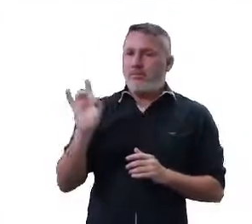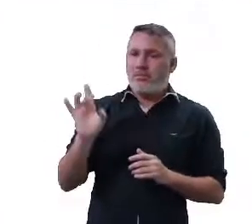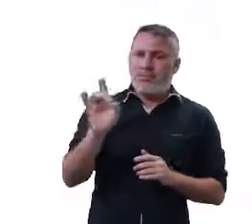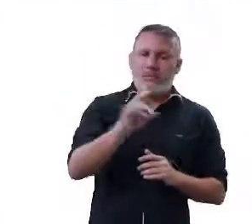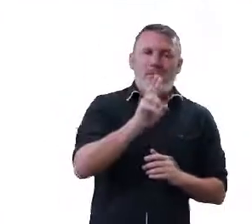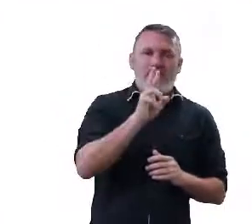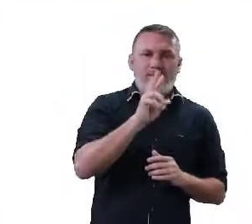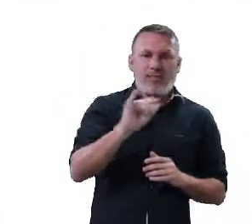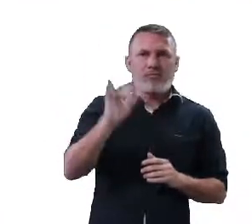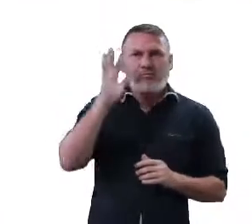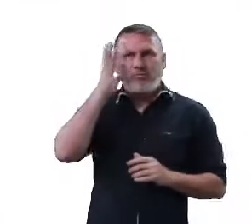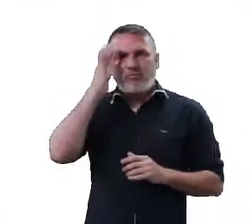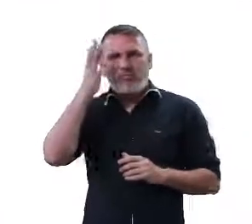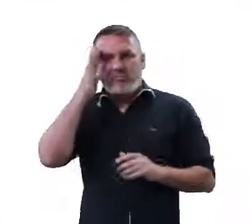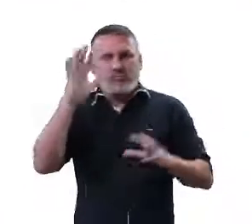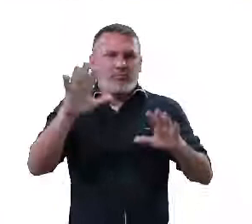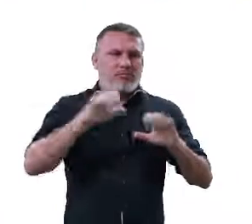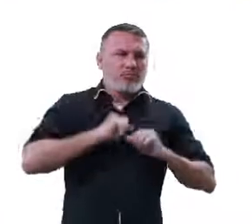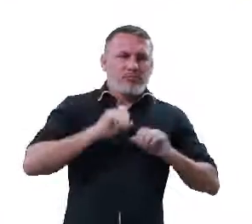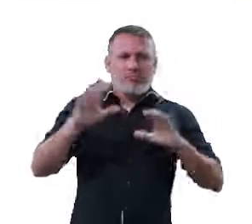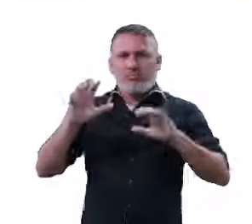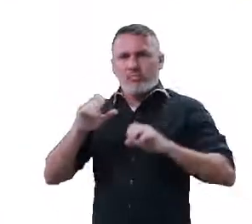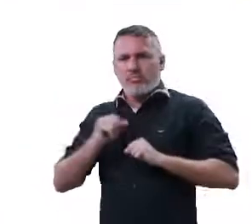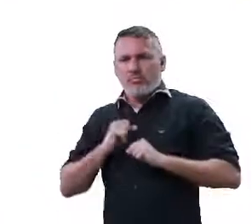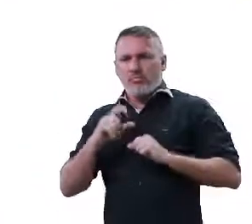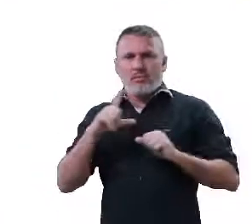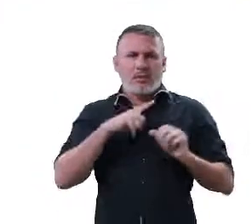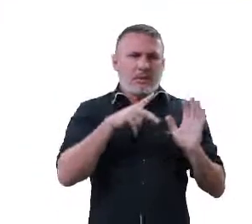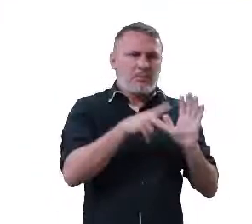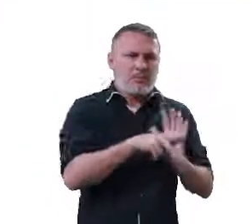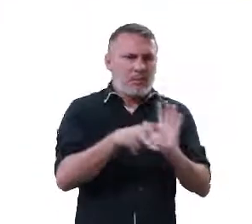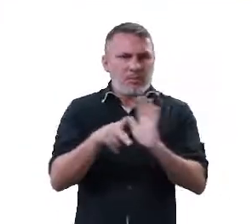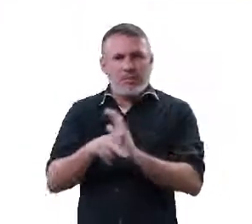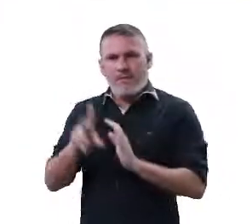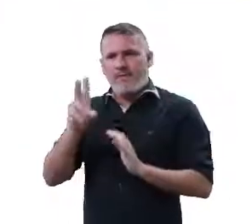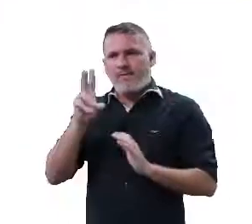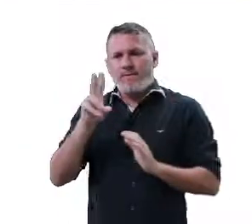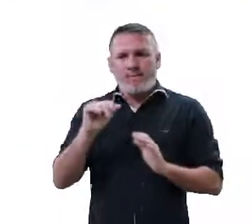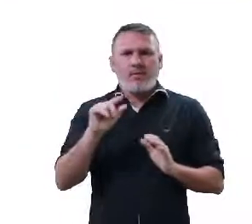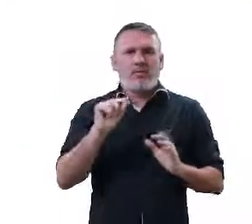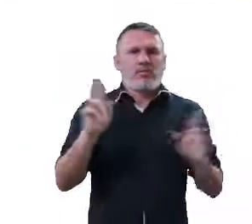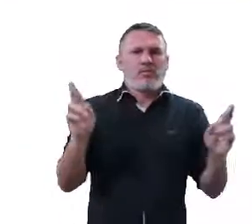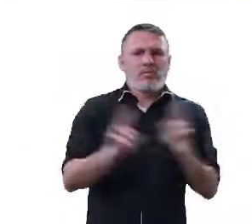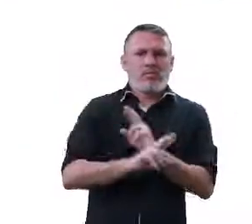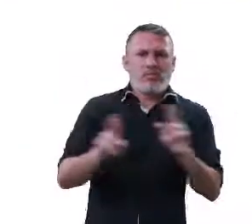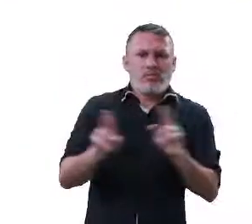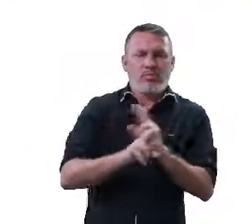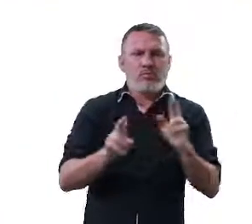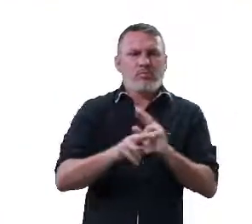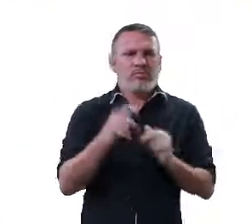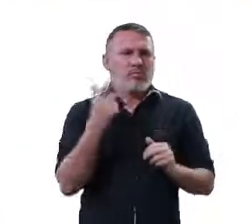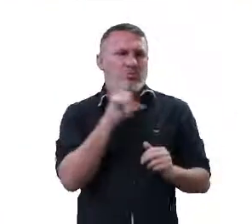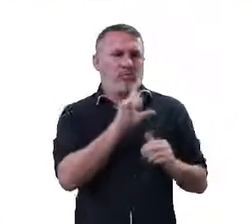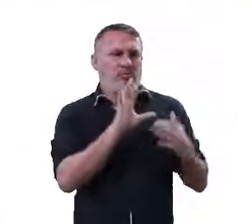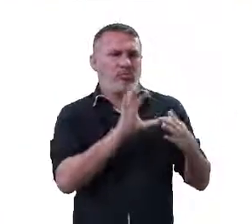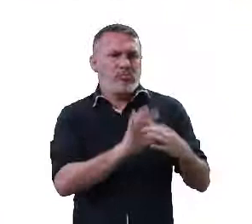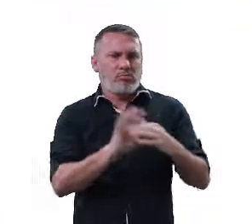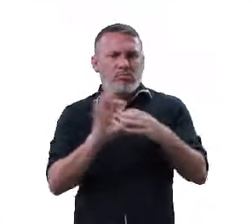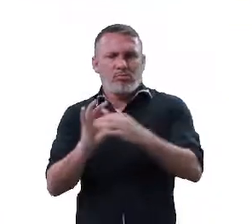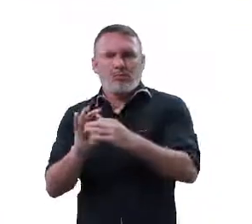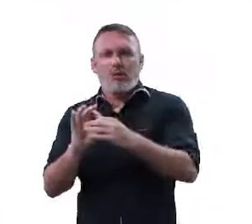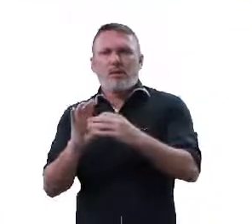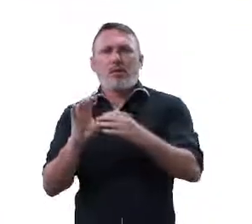vão reelaborar, vão apropriar, vão estabelecer uma relação de proximidade ou